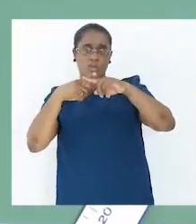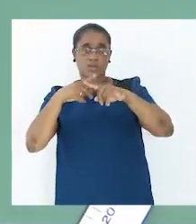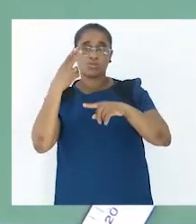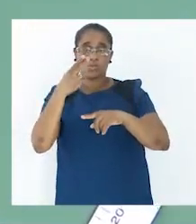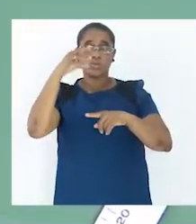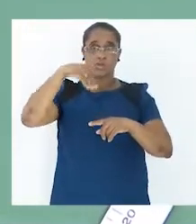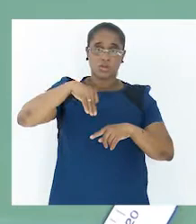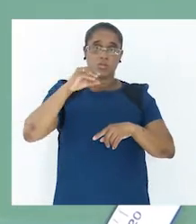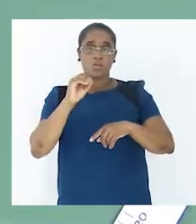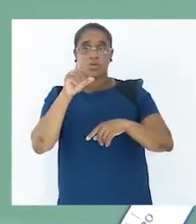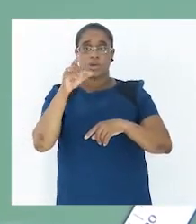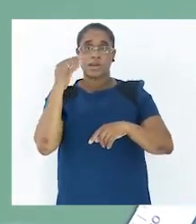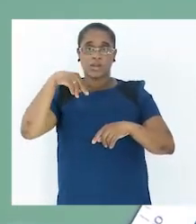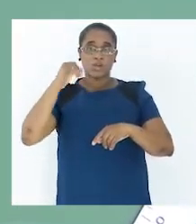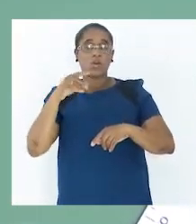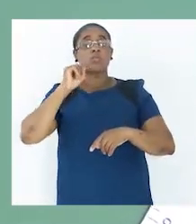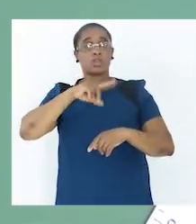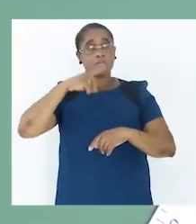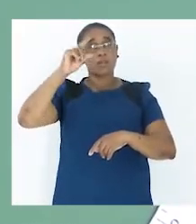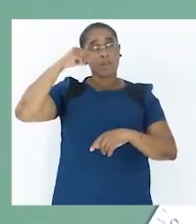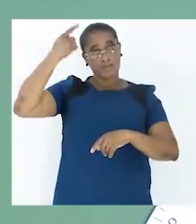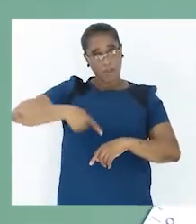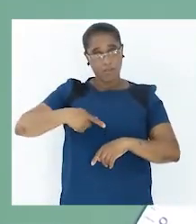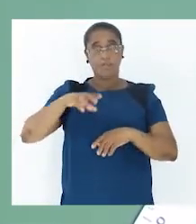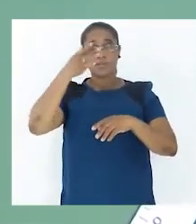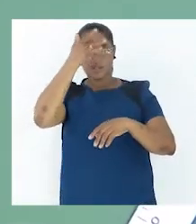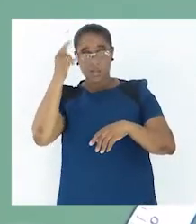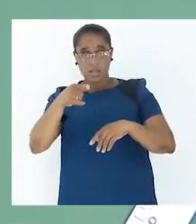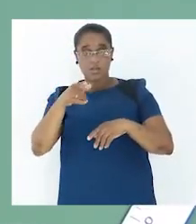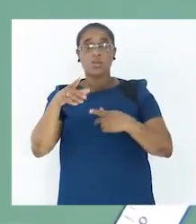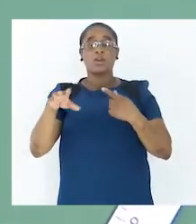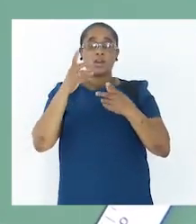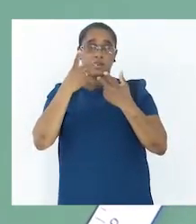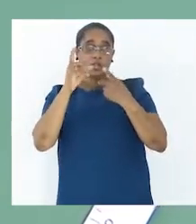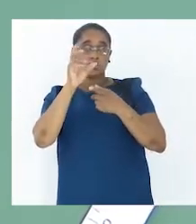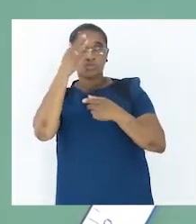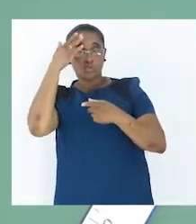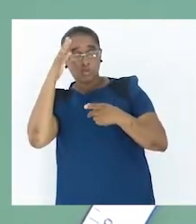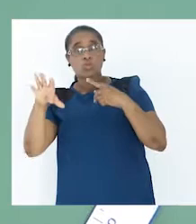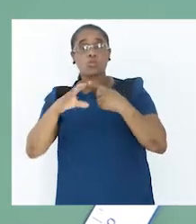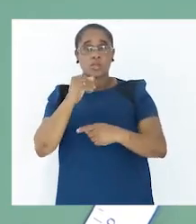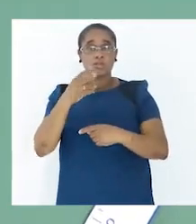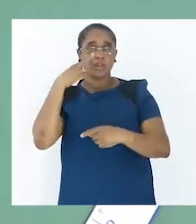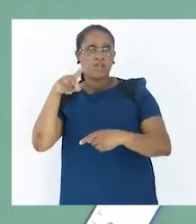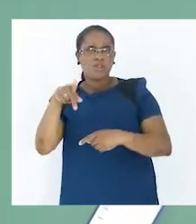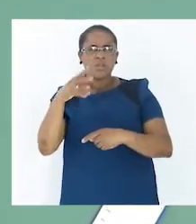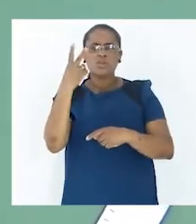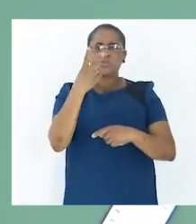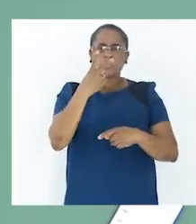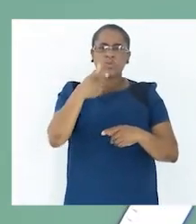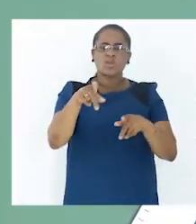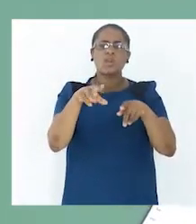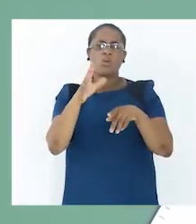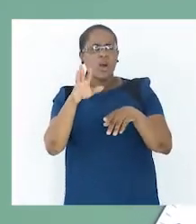devemos simplificar a expressão obtida. Reparem que nesta expressão nós temos dois termos que são semelhantes e por isso podem